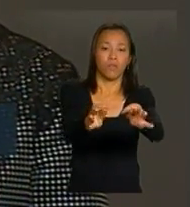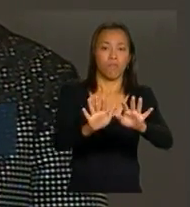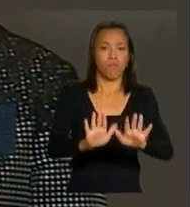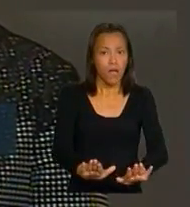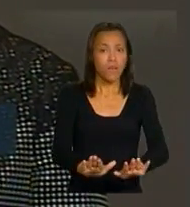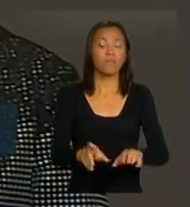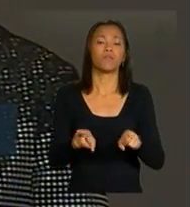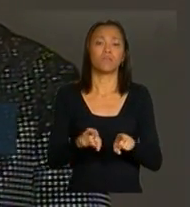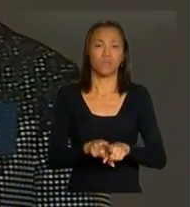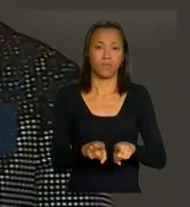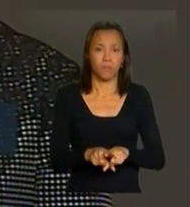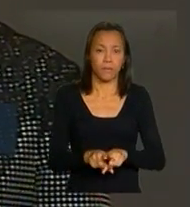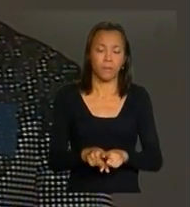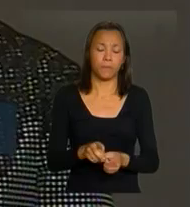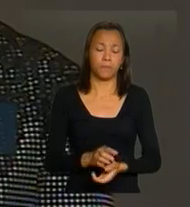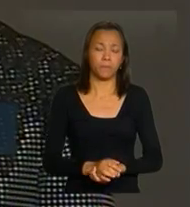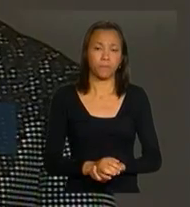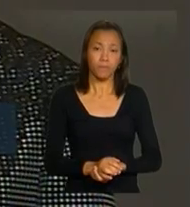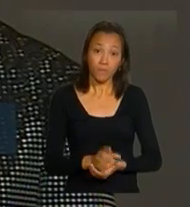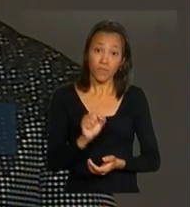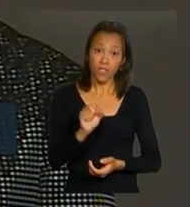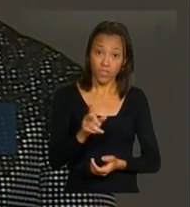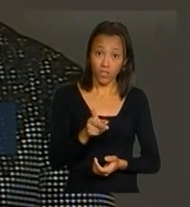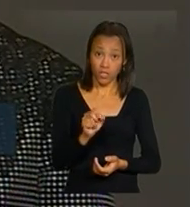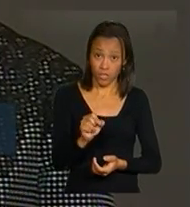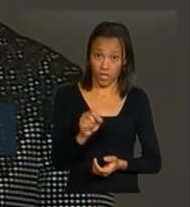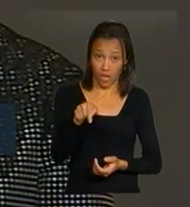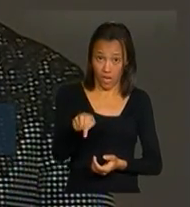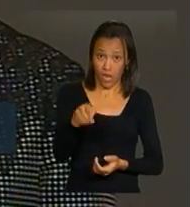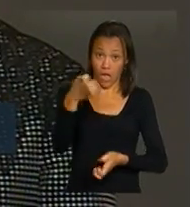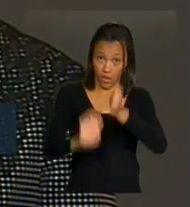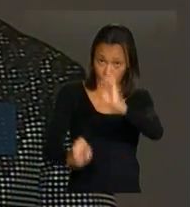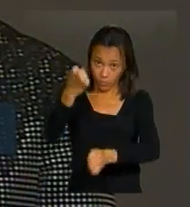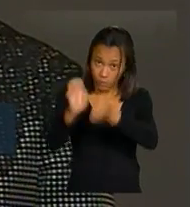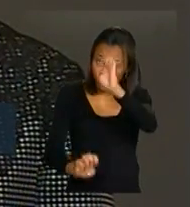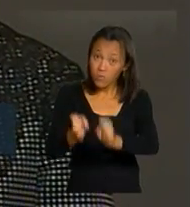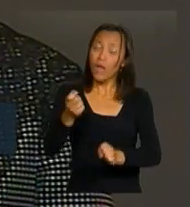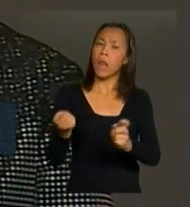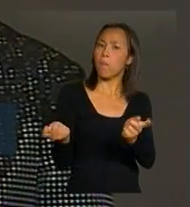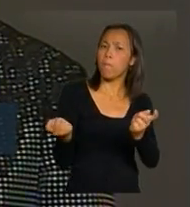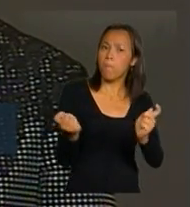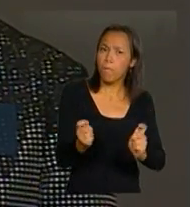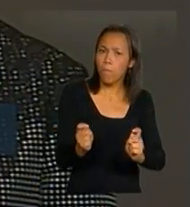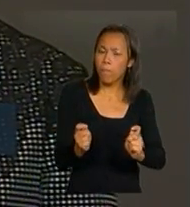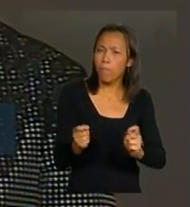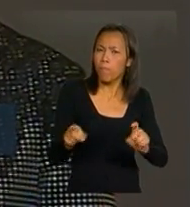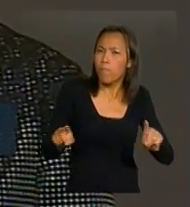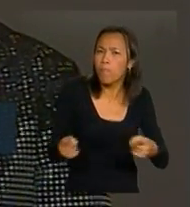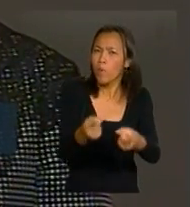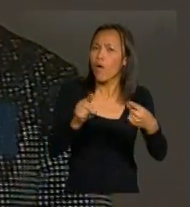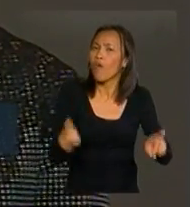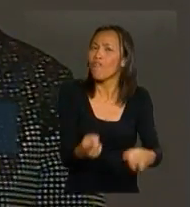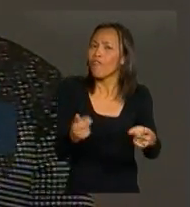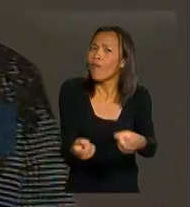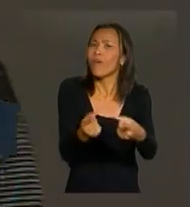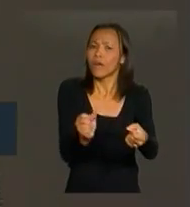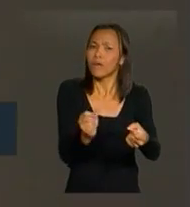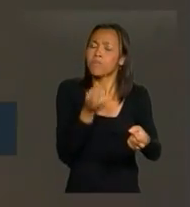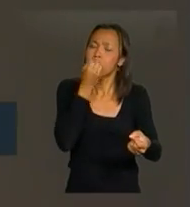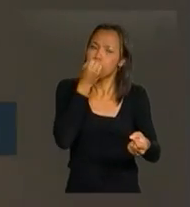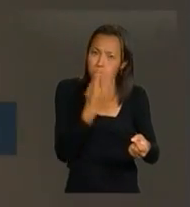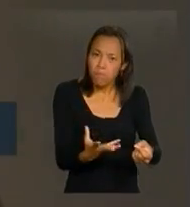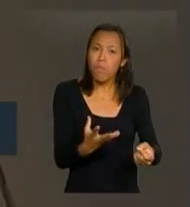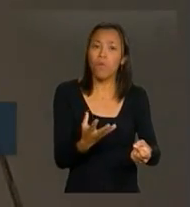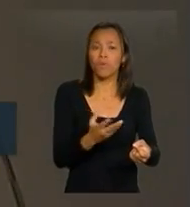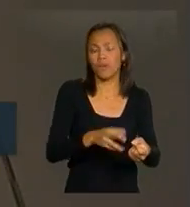sobretudo, também pelo fato de que a indústria ela provoca também efeitos muito positivos